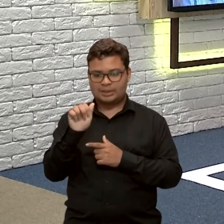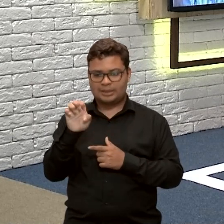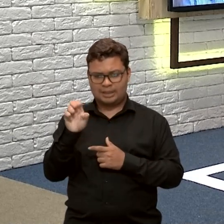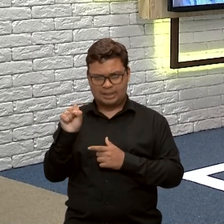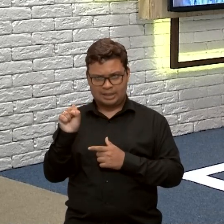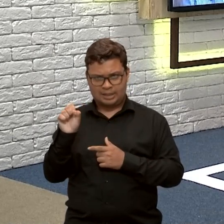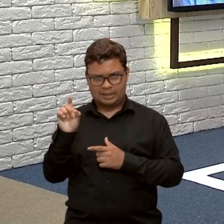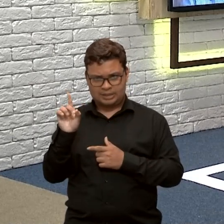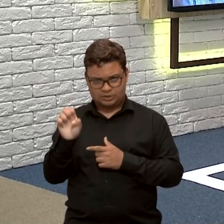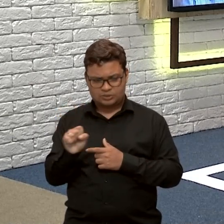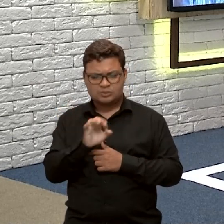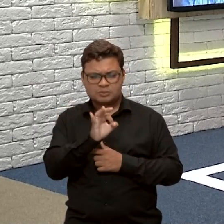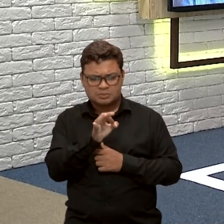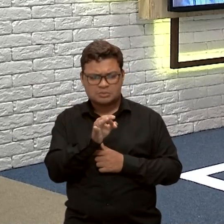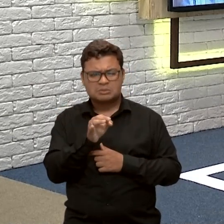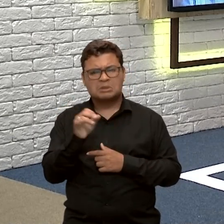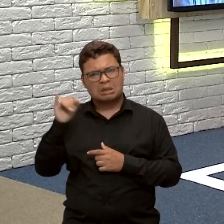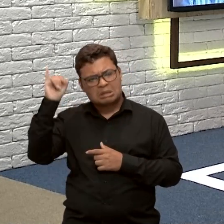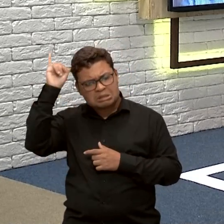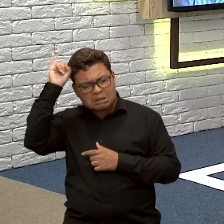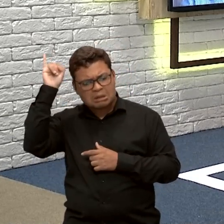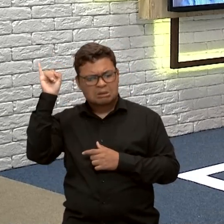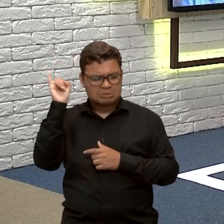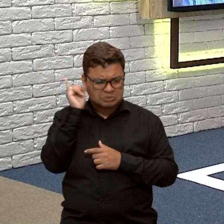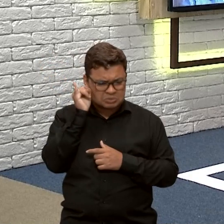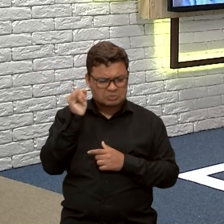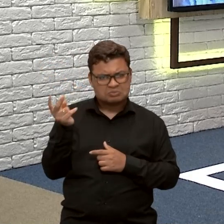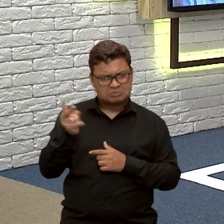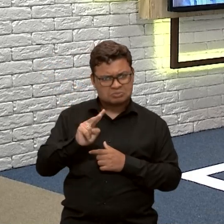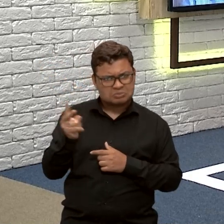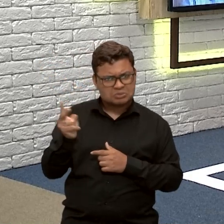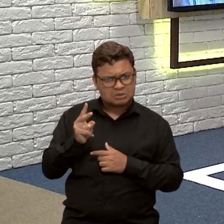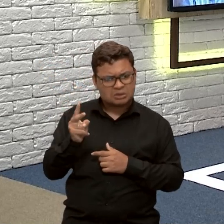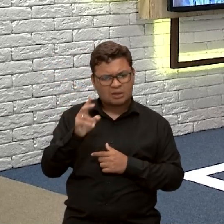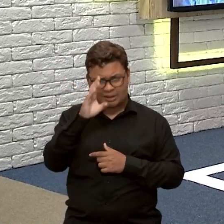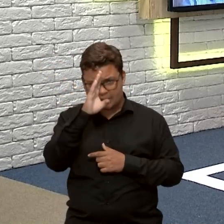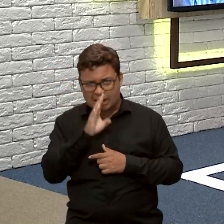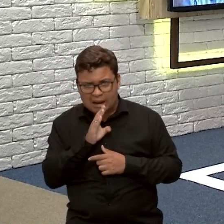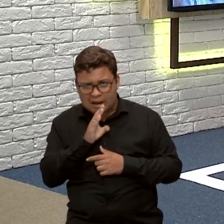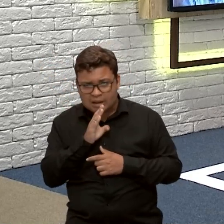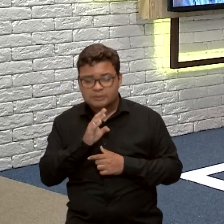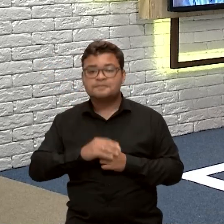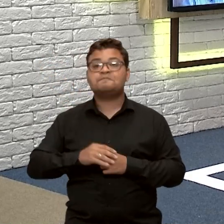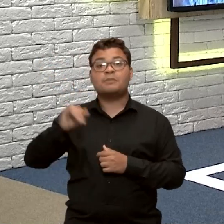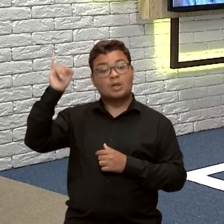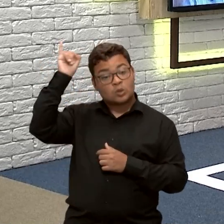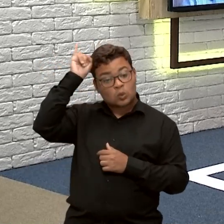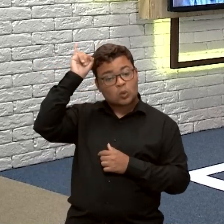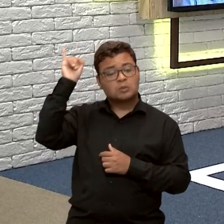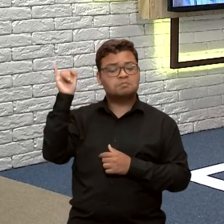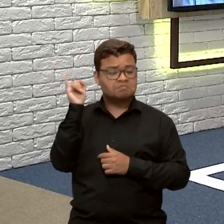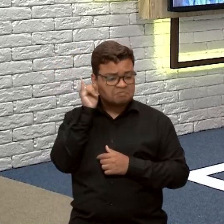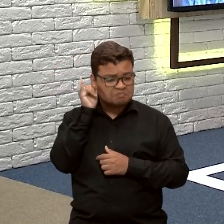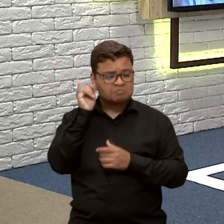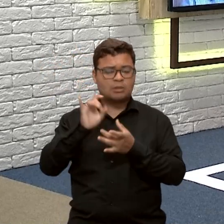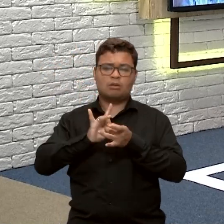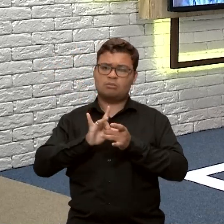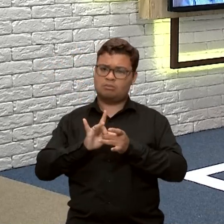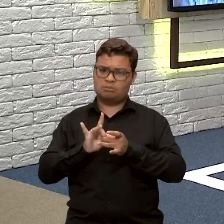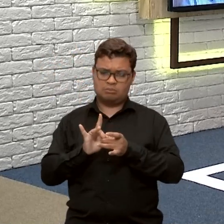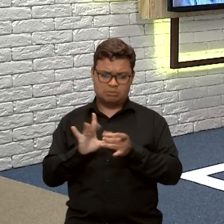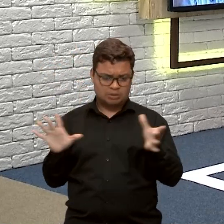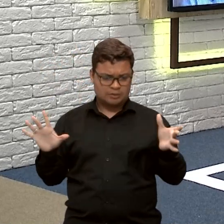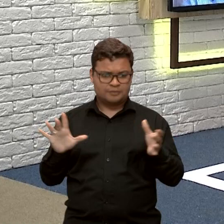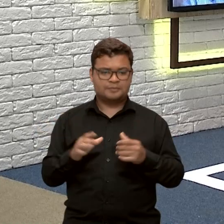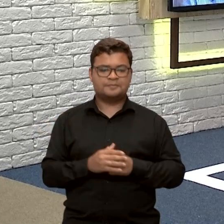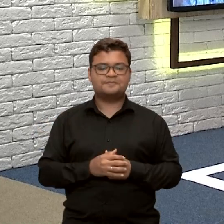E nós estamos à disposição e a Secretaria Municipal de Saúde de Goiânia agradece a participação nesse evento. Então, Goiânia